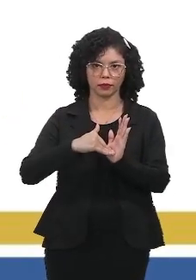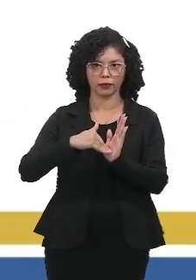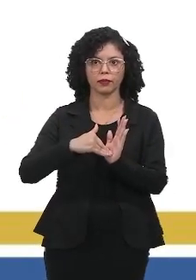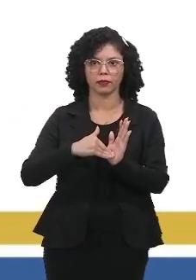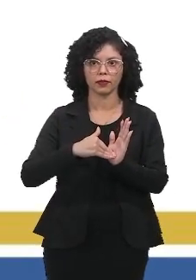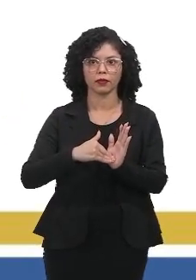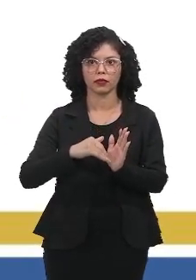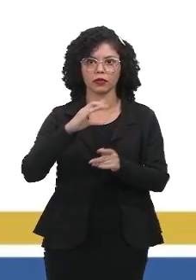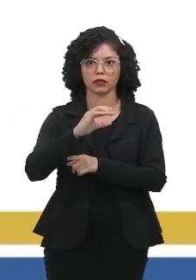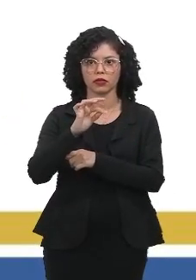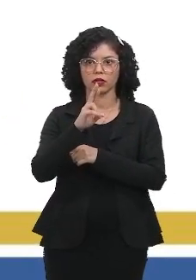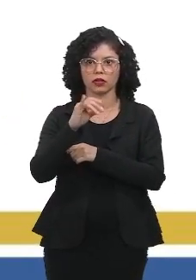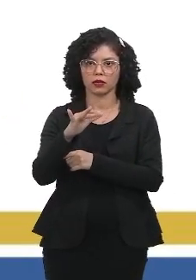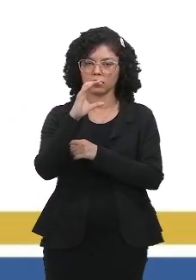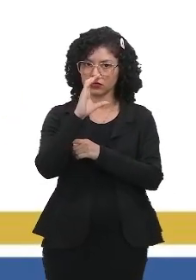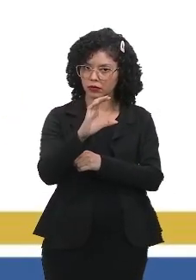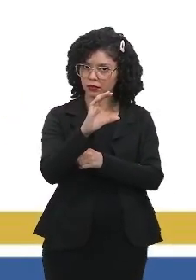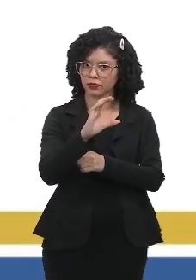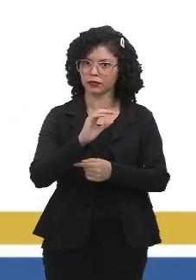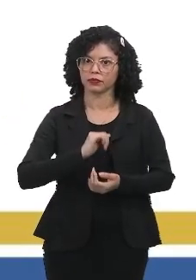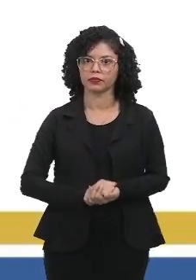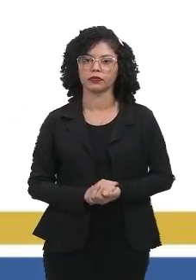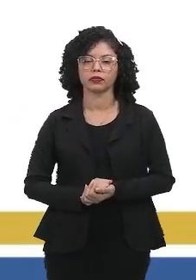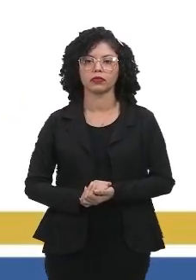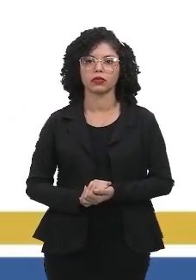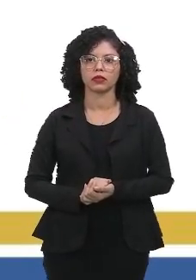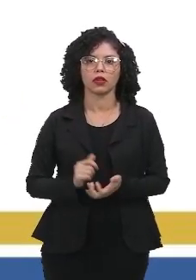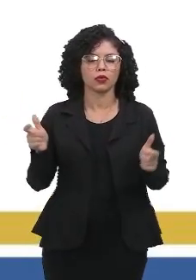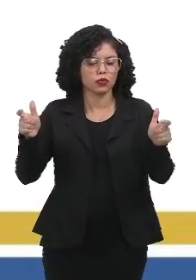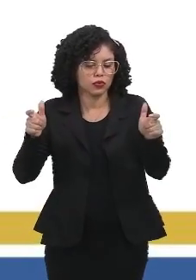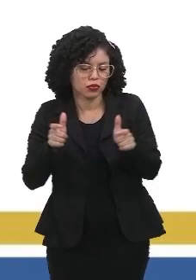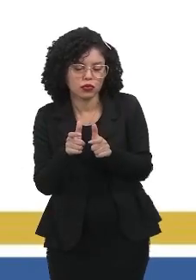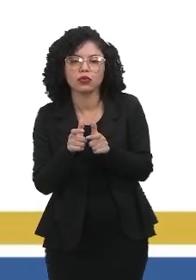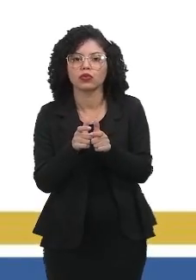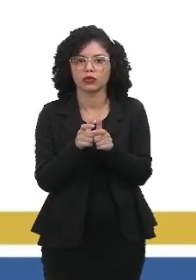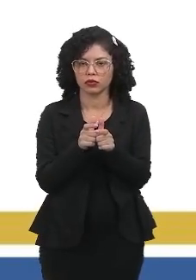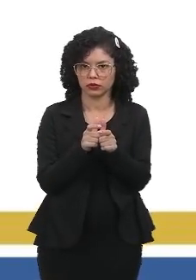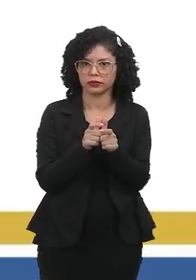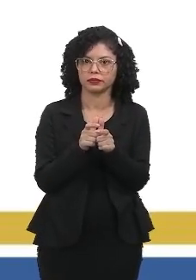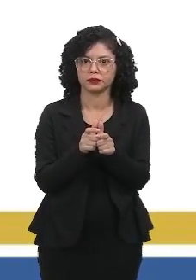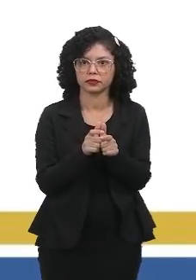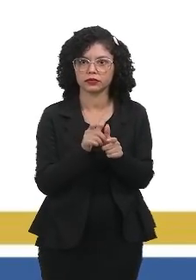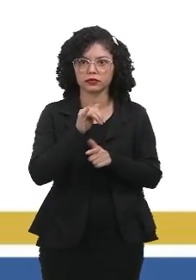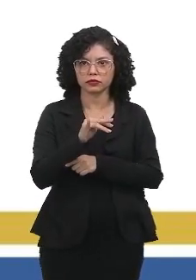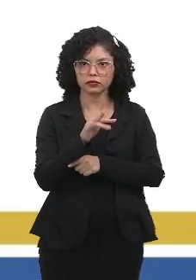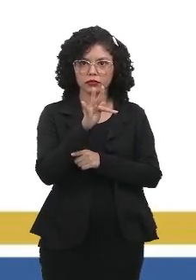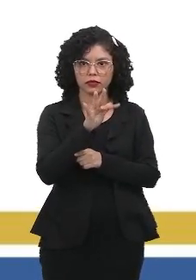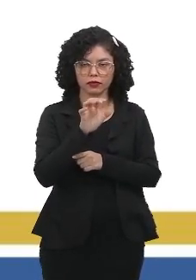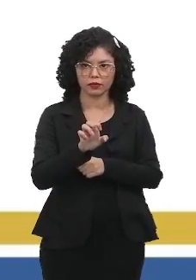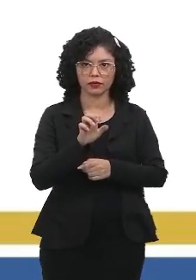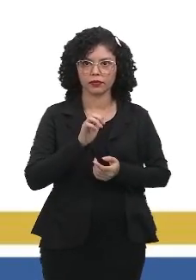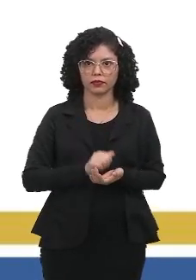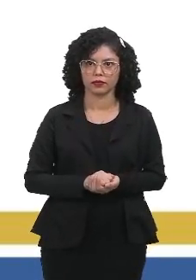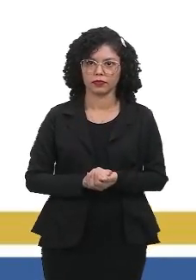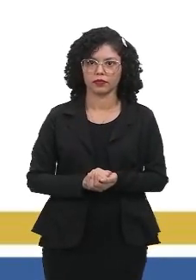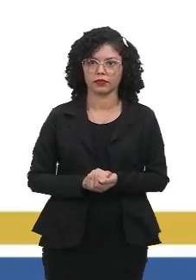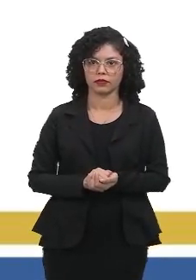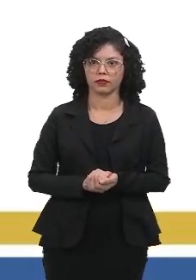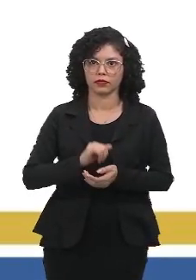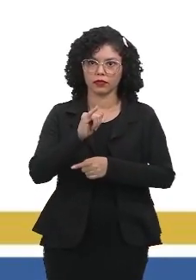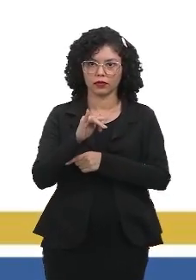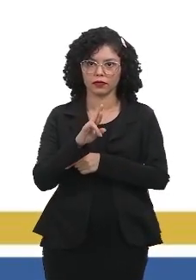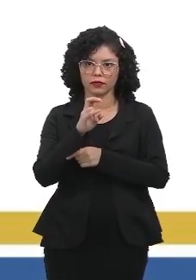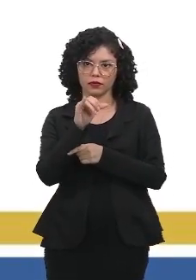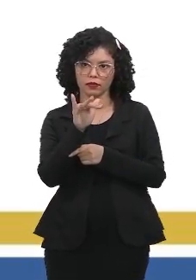a citocromo c oxidase reduzindo o íon férrico a ion